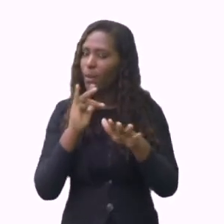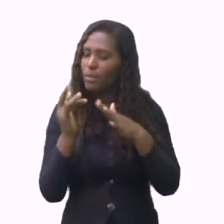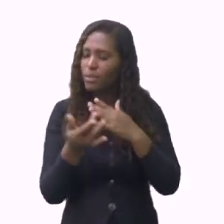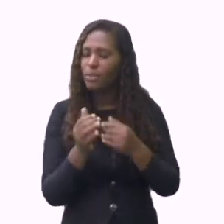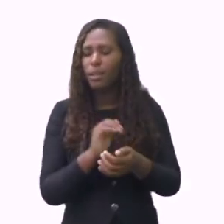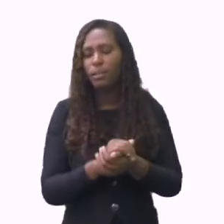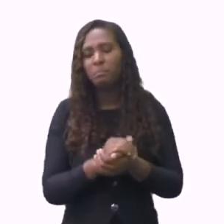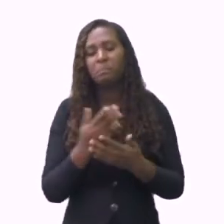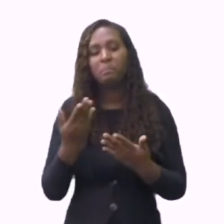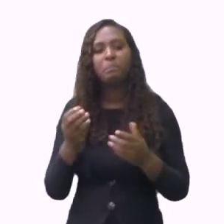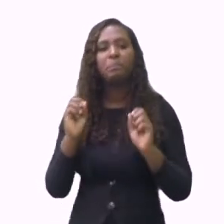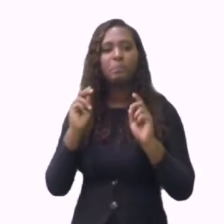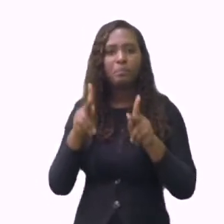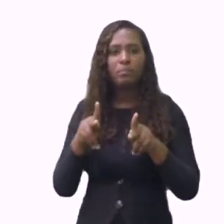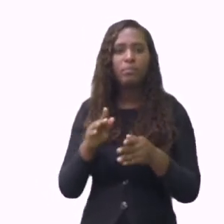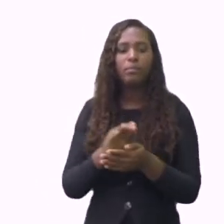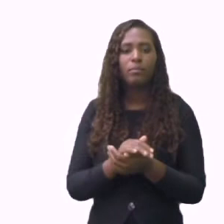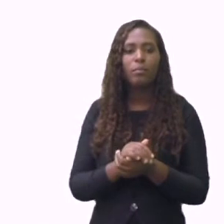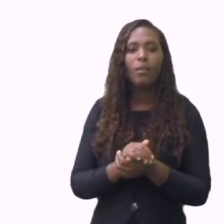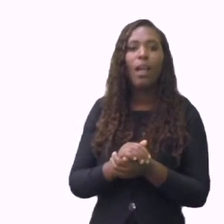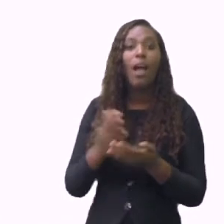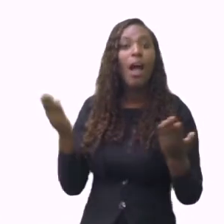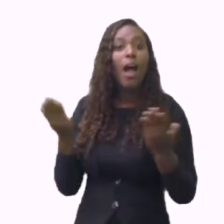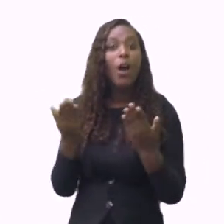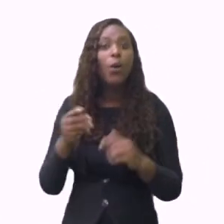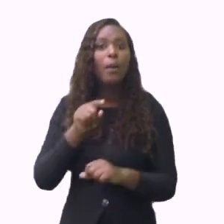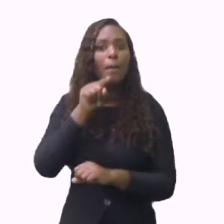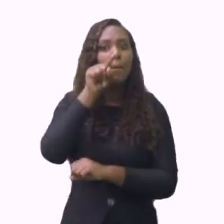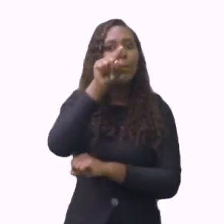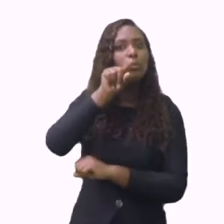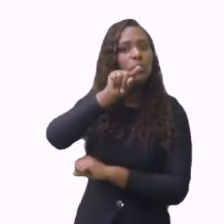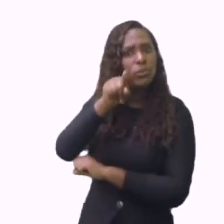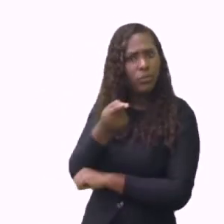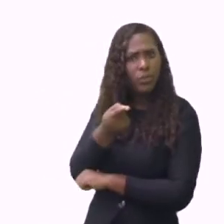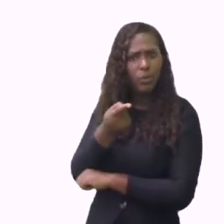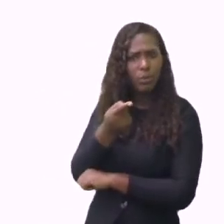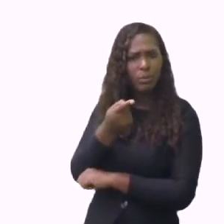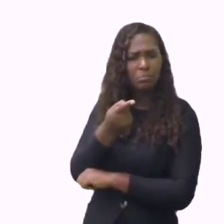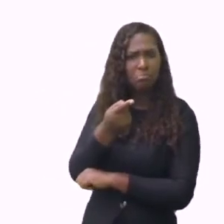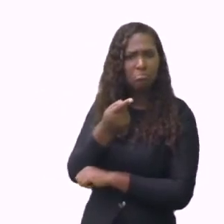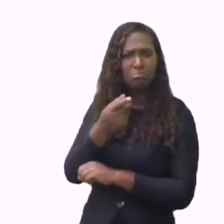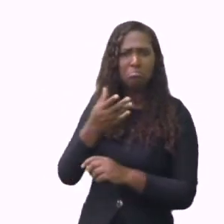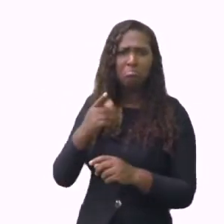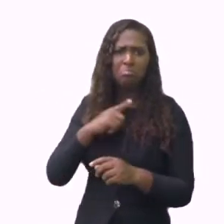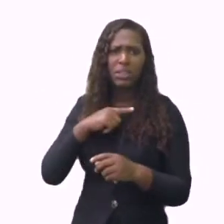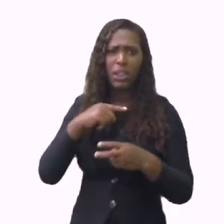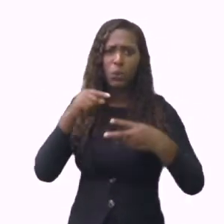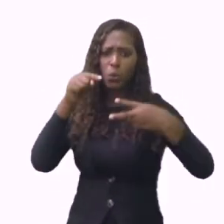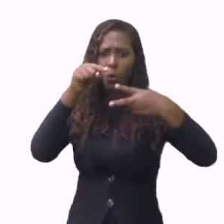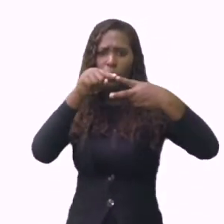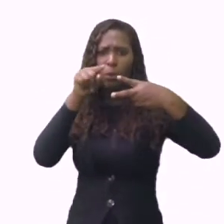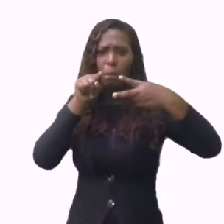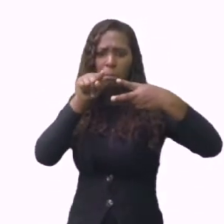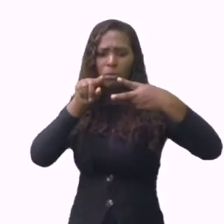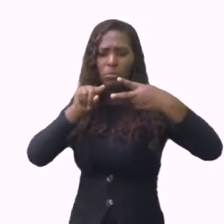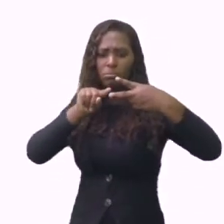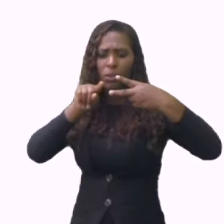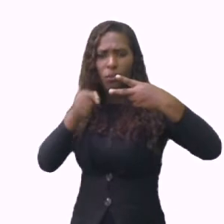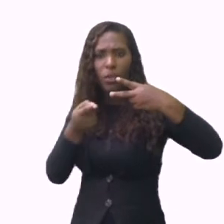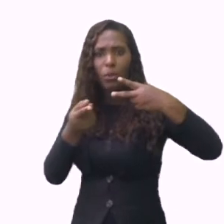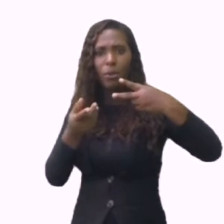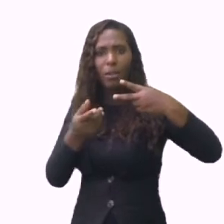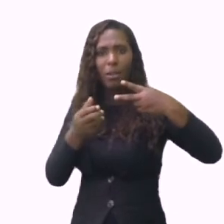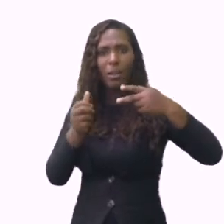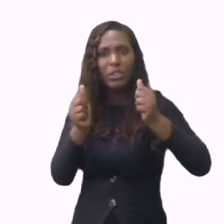e vírgula. O ponto e vírgula é um sinal gráfico que tem um ponto e uma vírgula. A vírgula fica logo abaixo do